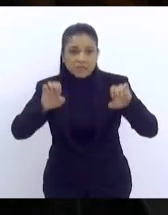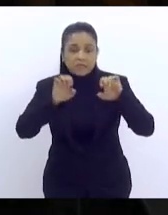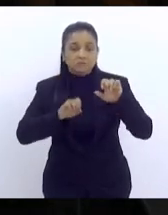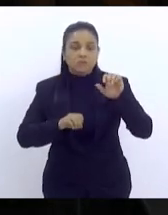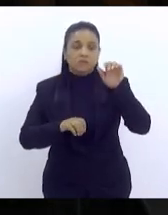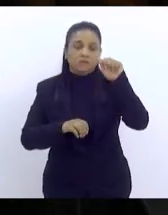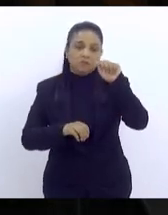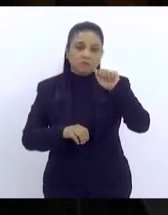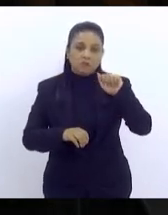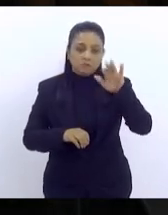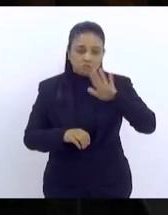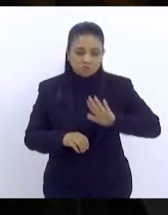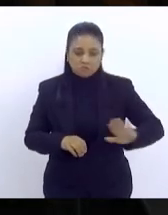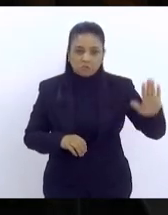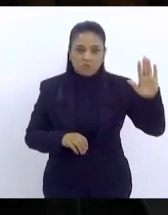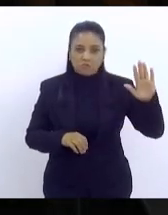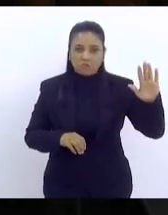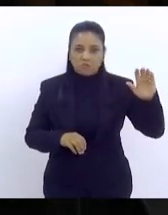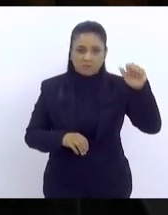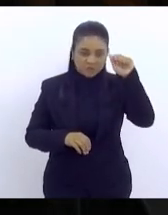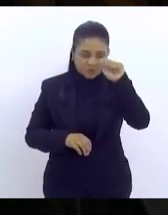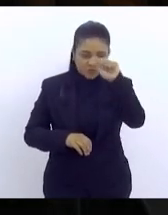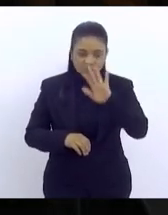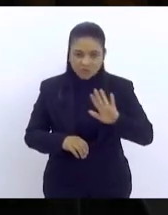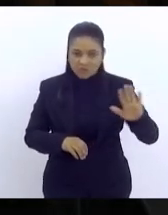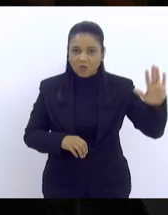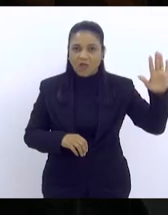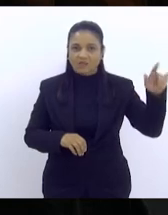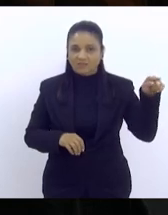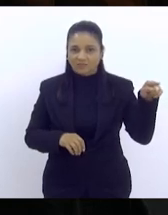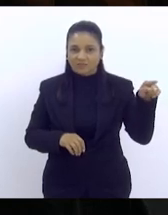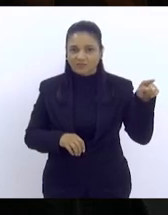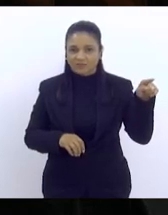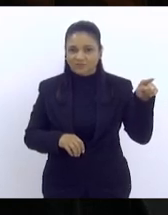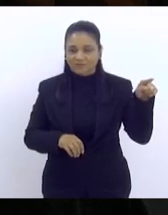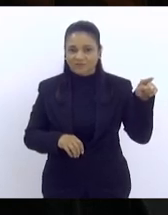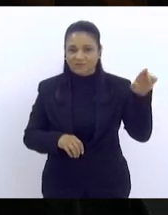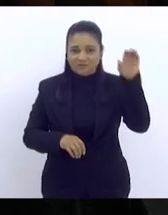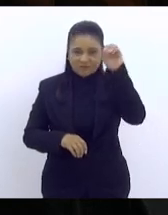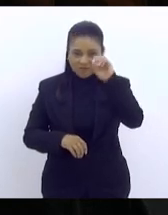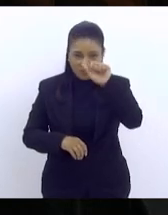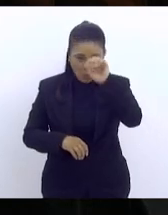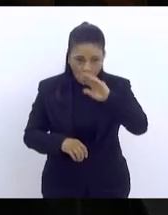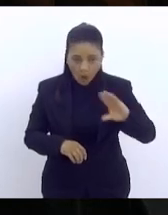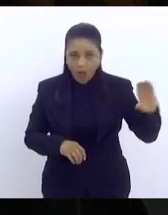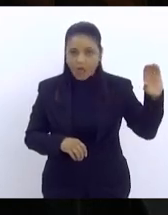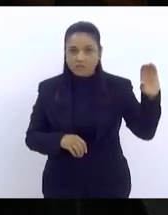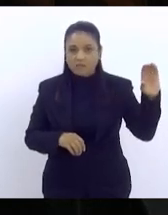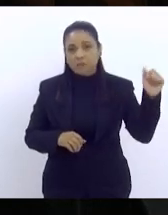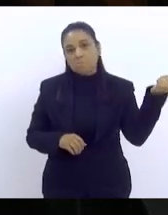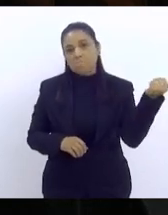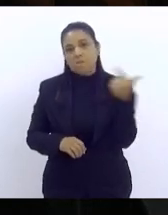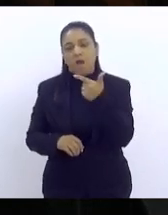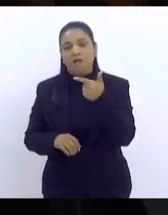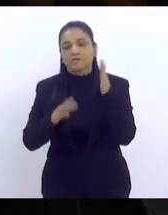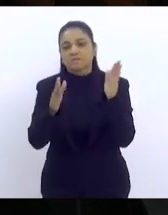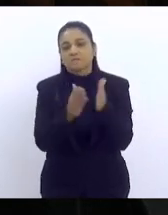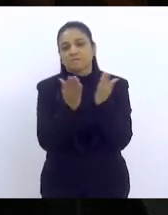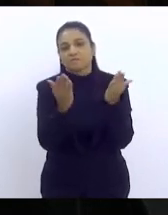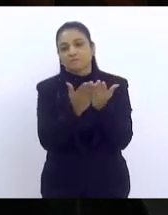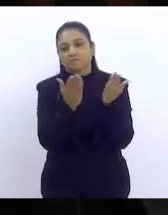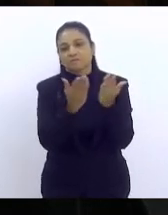mais forte do que na zona sul da cidade Mas isso é um direito do povo